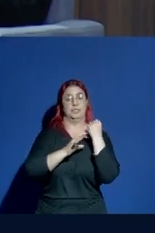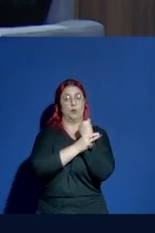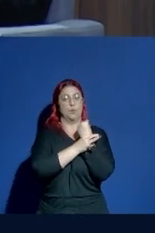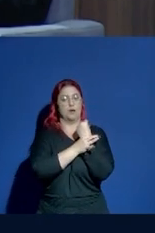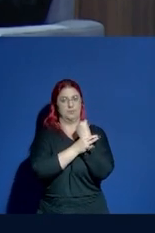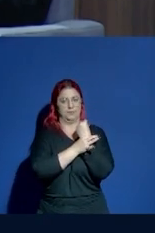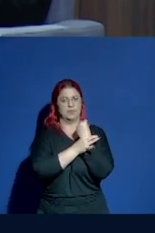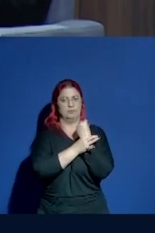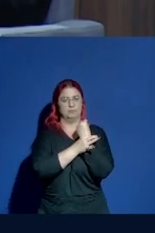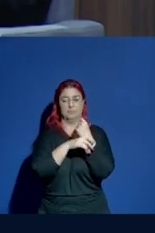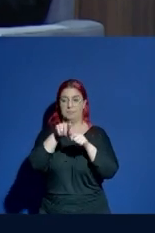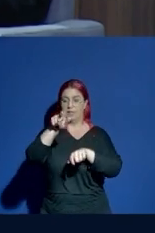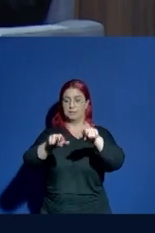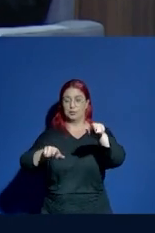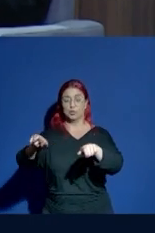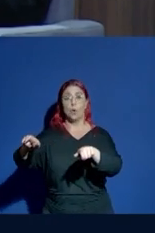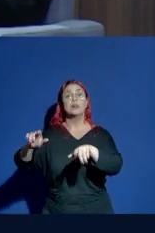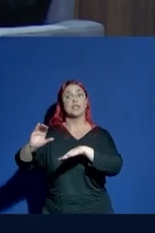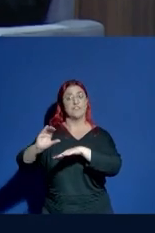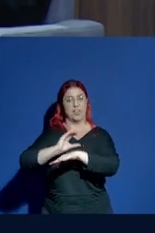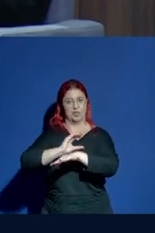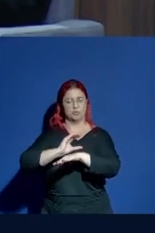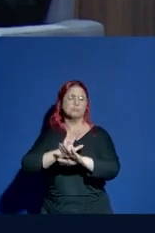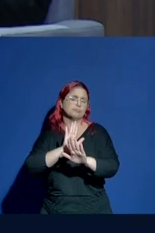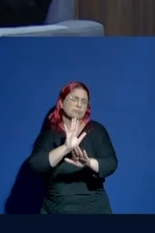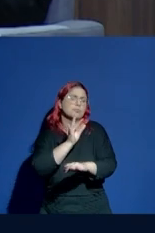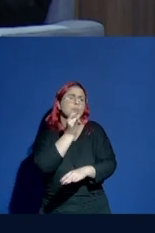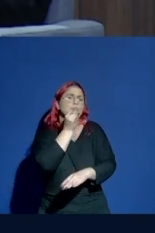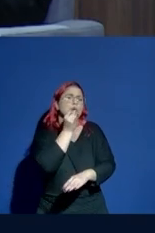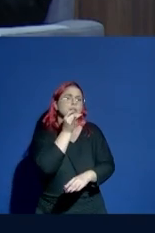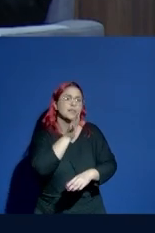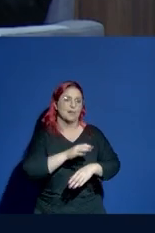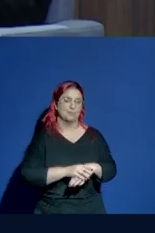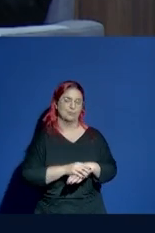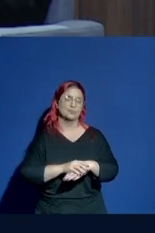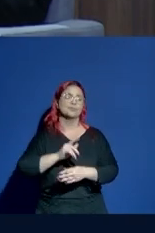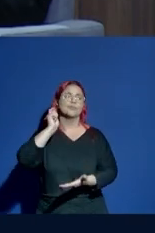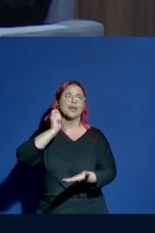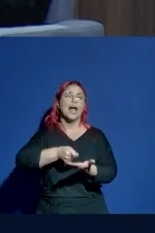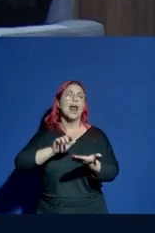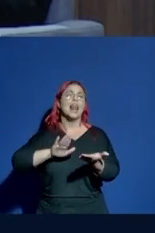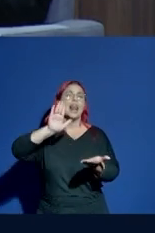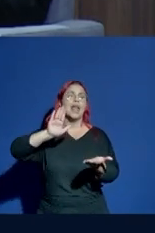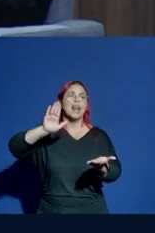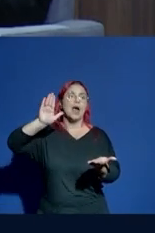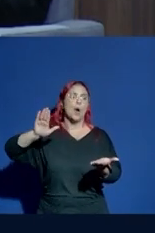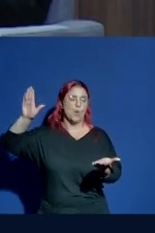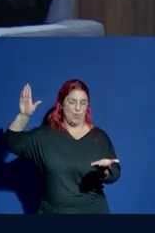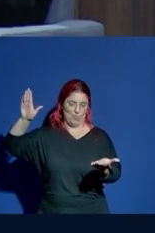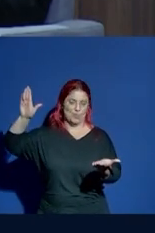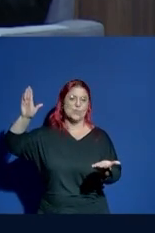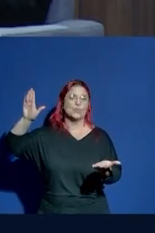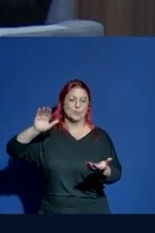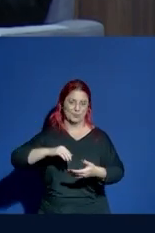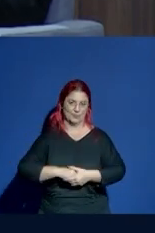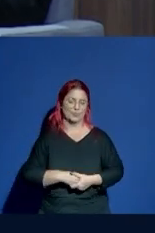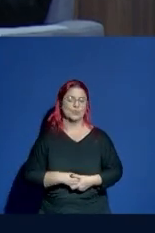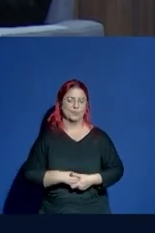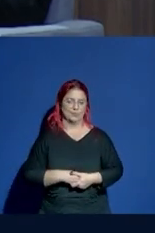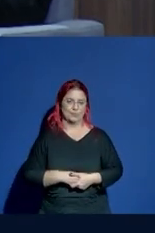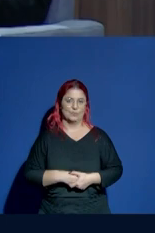para os investidores e aqui eu quero dar como exemplo os leilões de transmissão de linha de transmissão